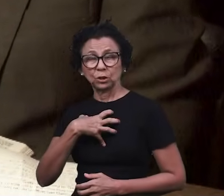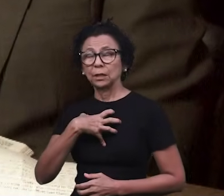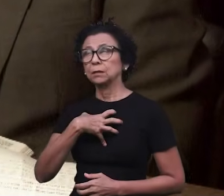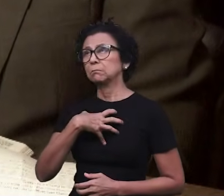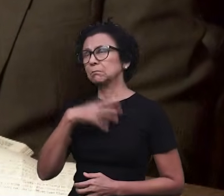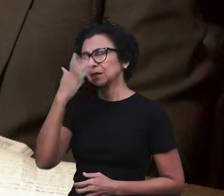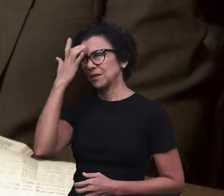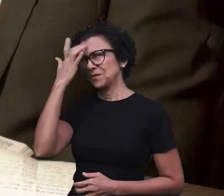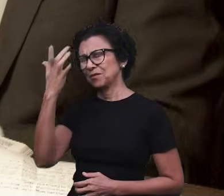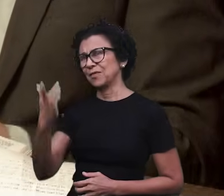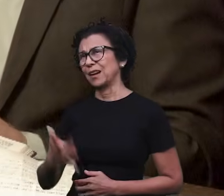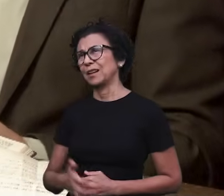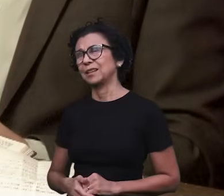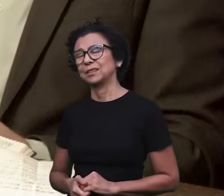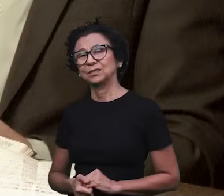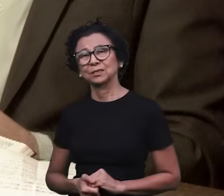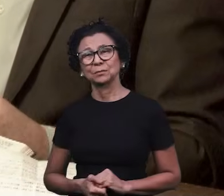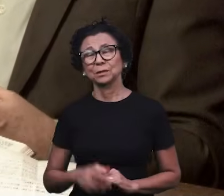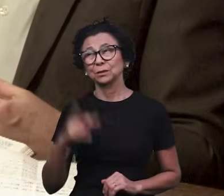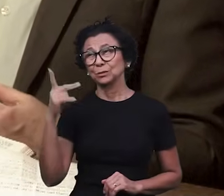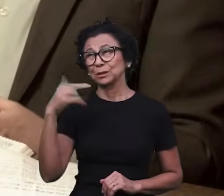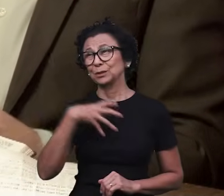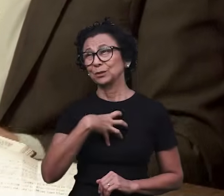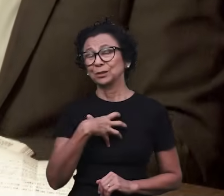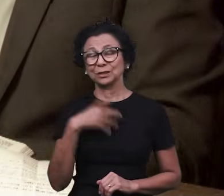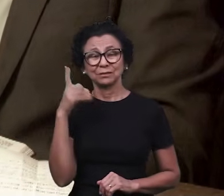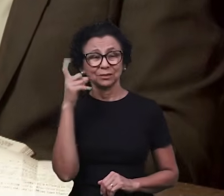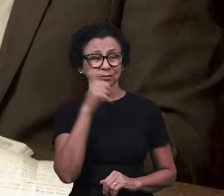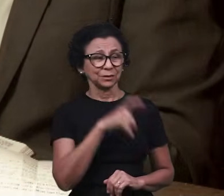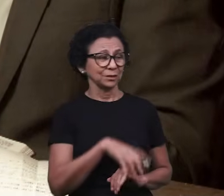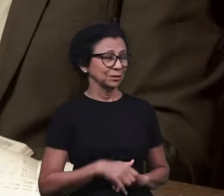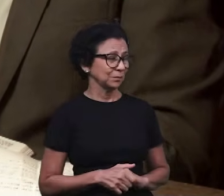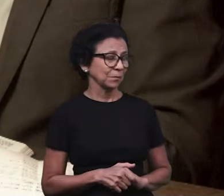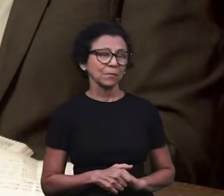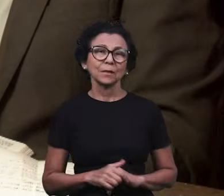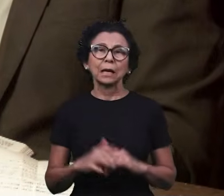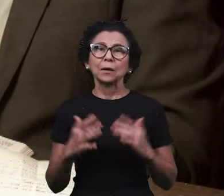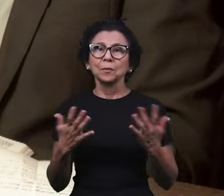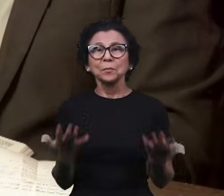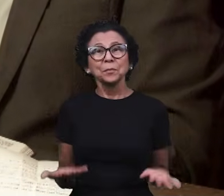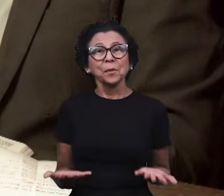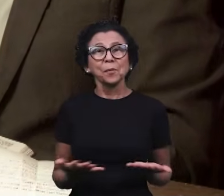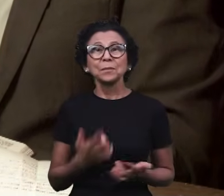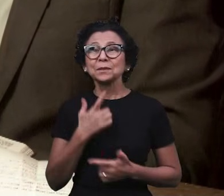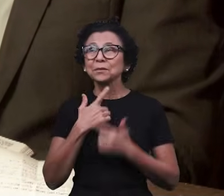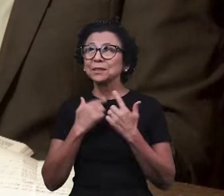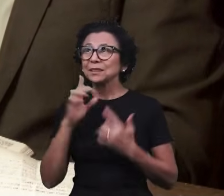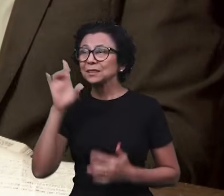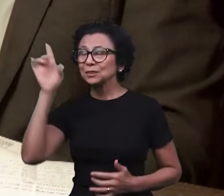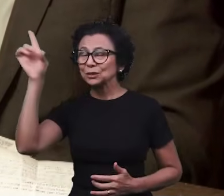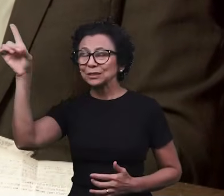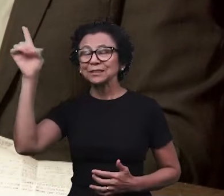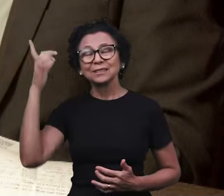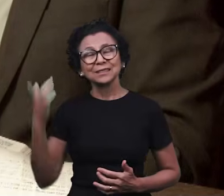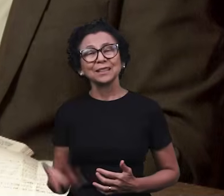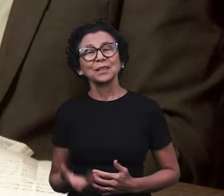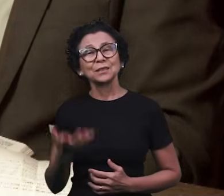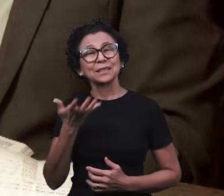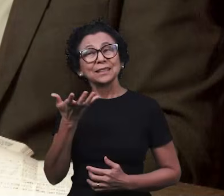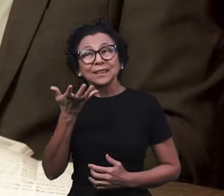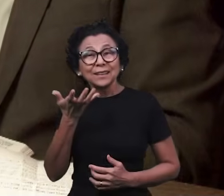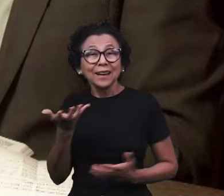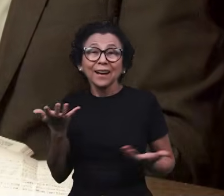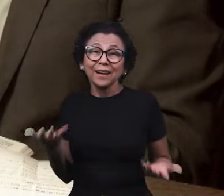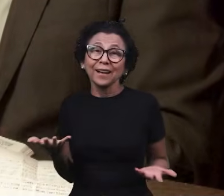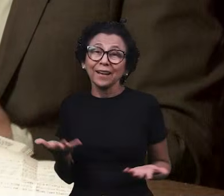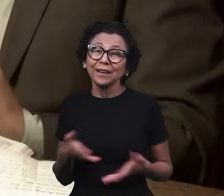mais lógico? Por que eu tenho que fazer de outra maneira? Mas é porque é a forma que Deus estabeleceu, é a forma que Ele